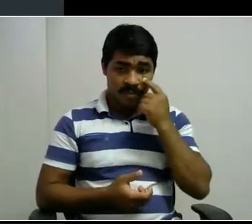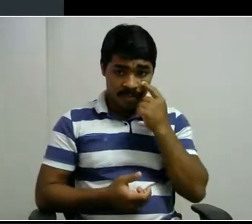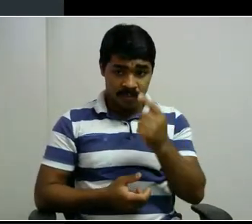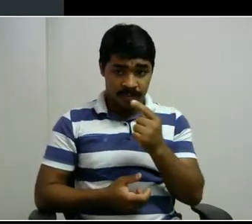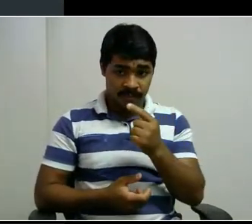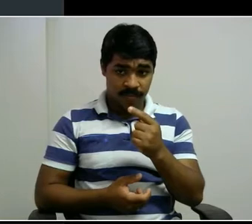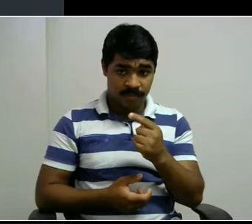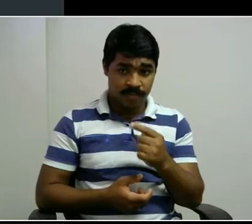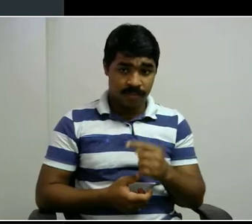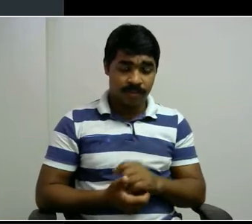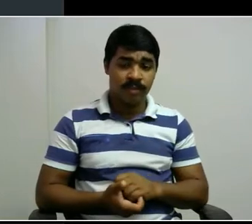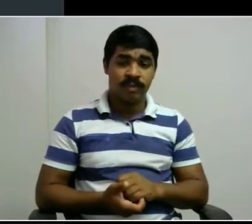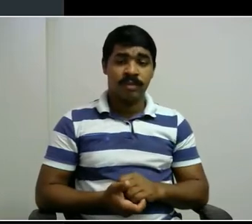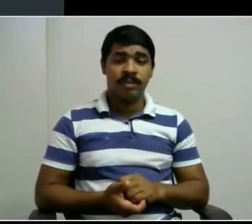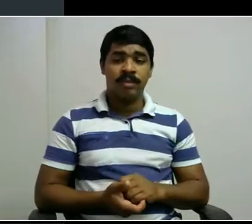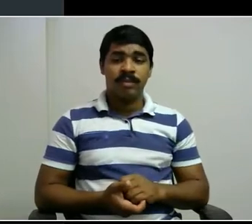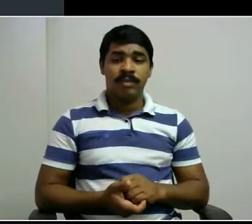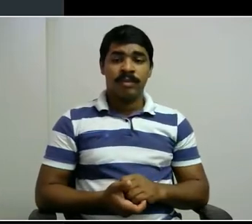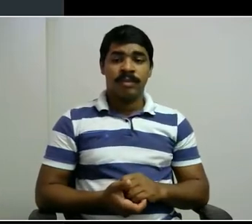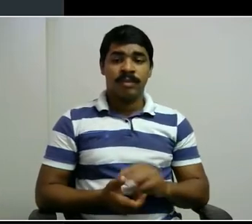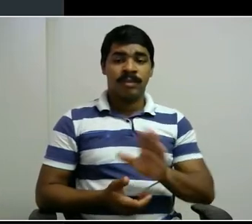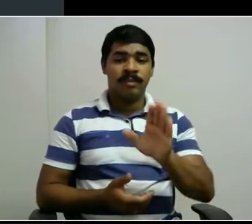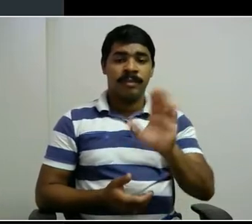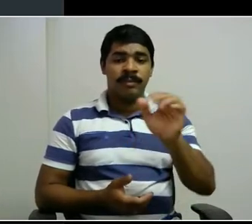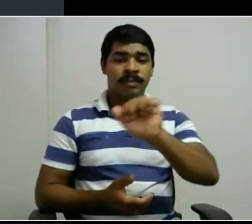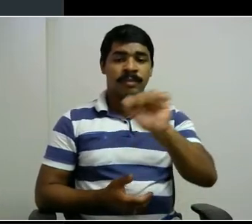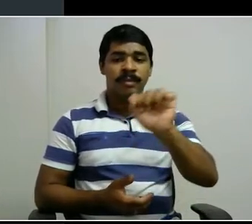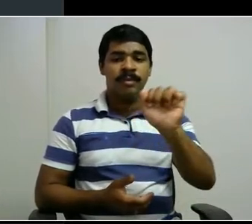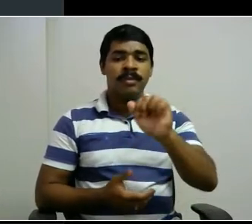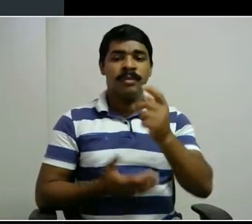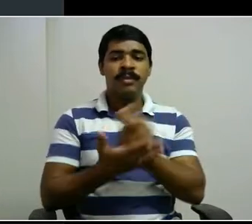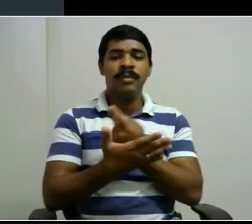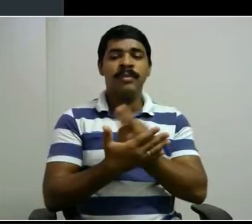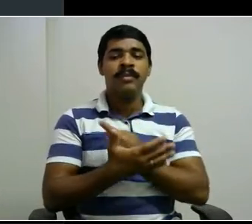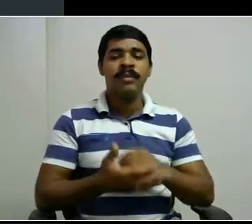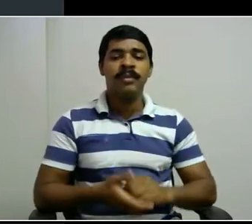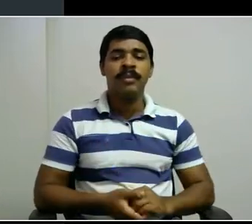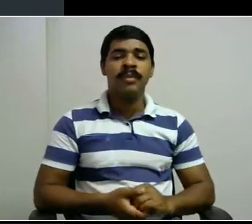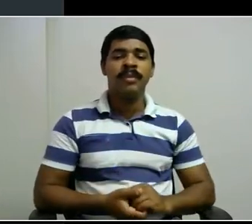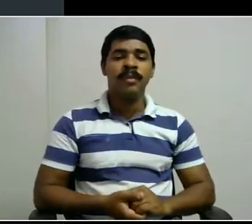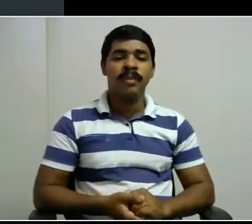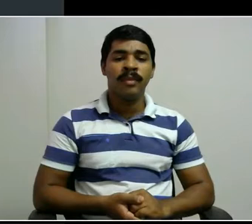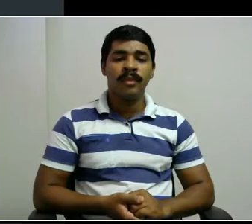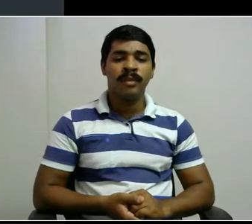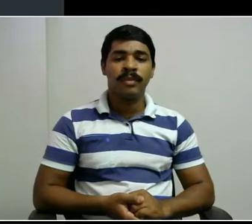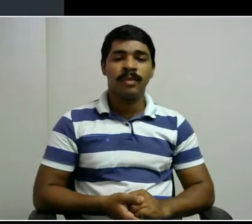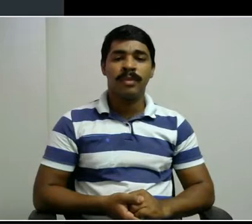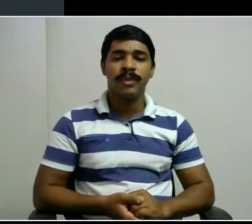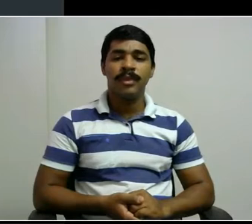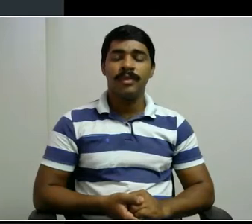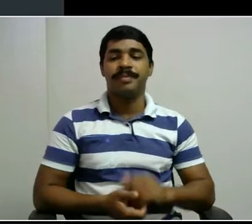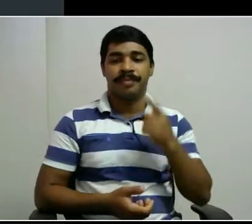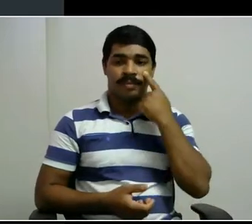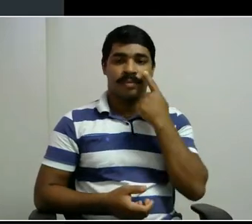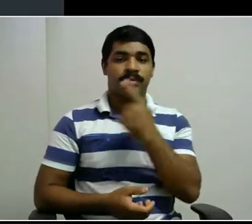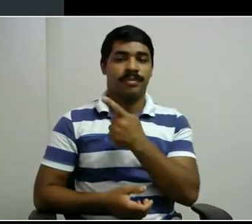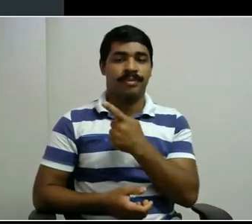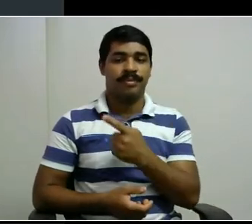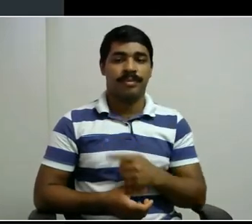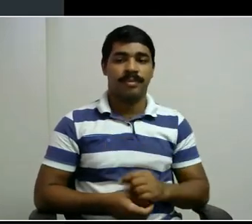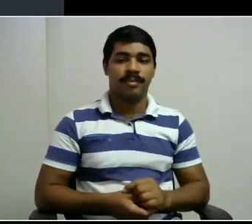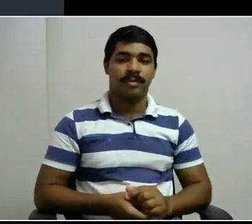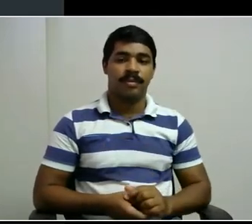do menos 5, então na verdade não é isso aqui não. Tá? Na verdade é x maior que menos 5,